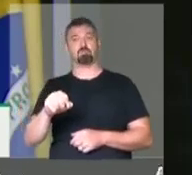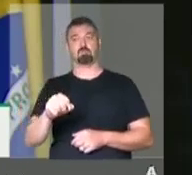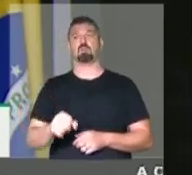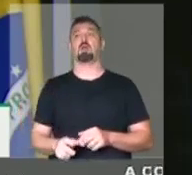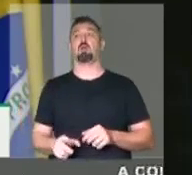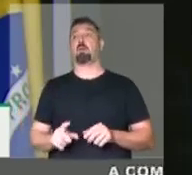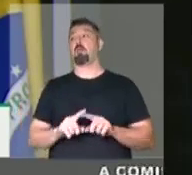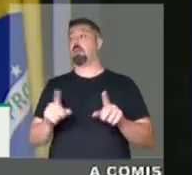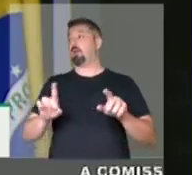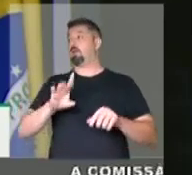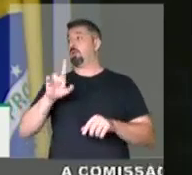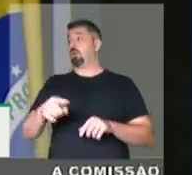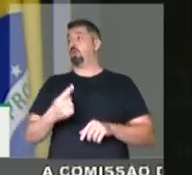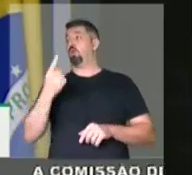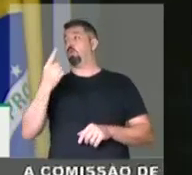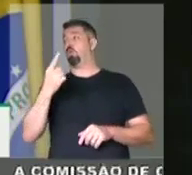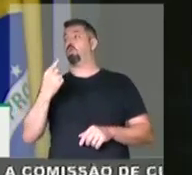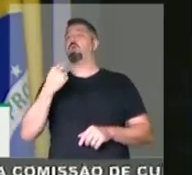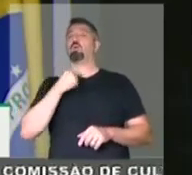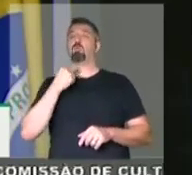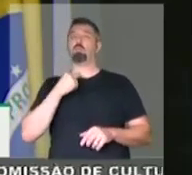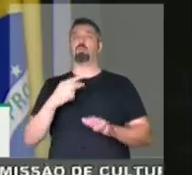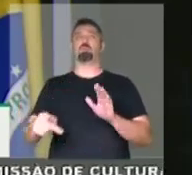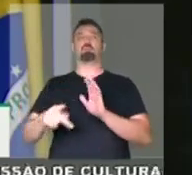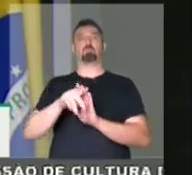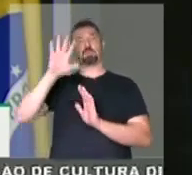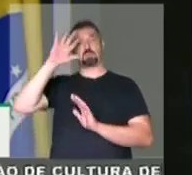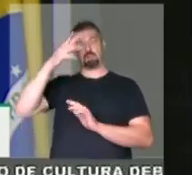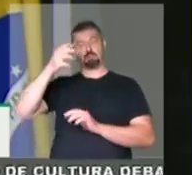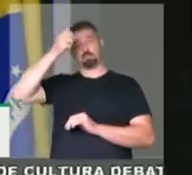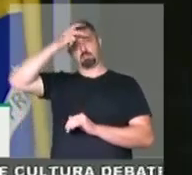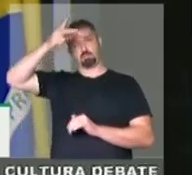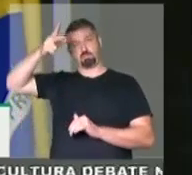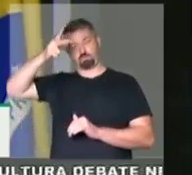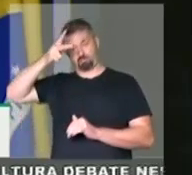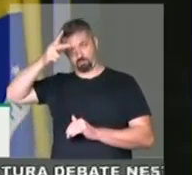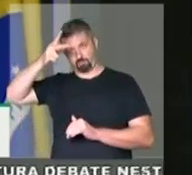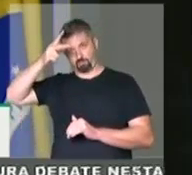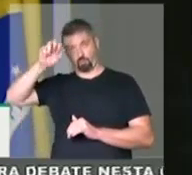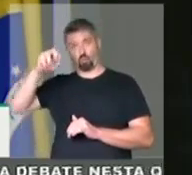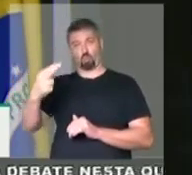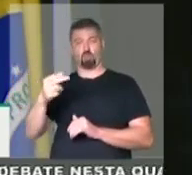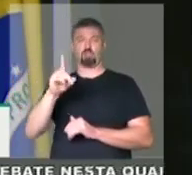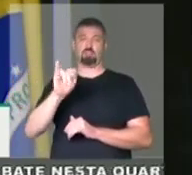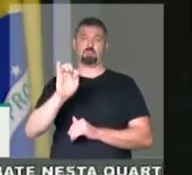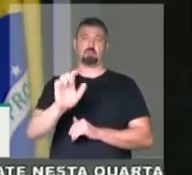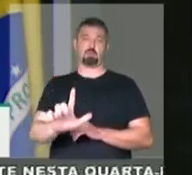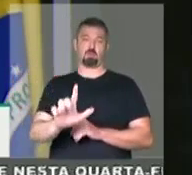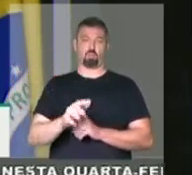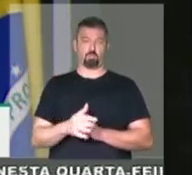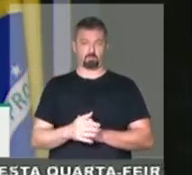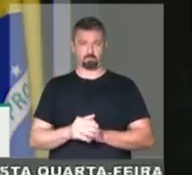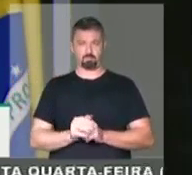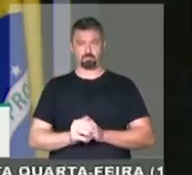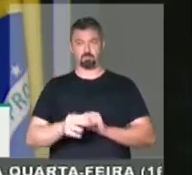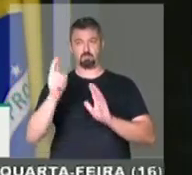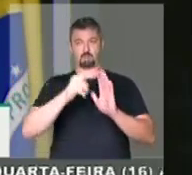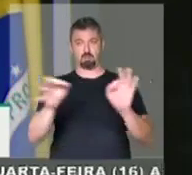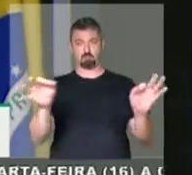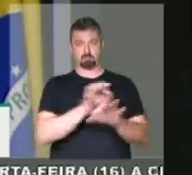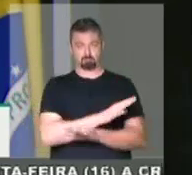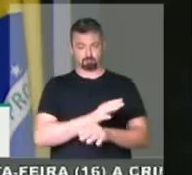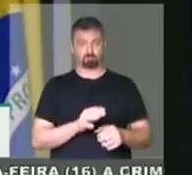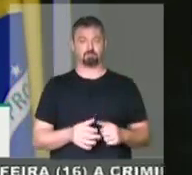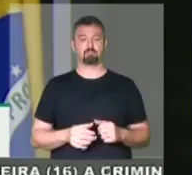ato devidamente fundamentado no poder público municipal ou distrital. Este é o